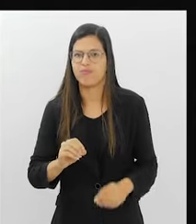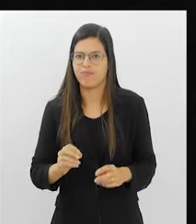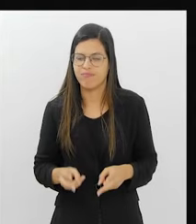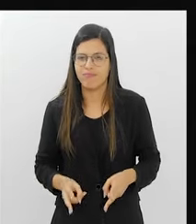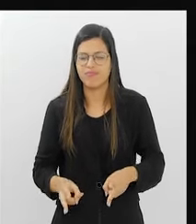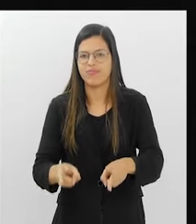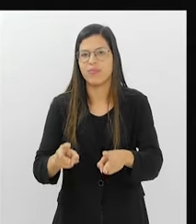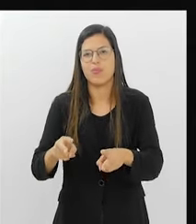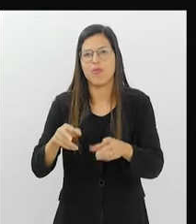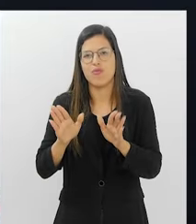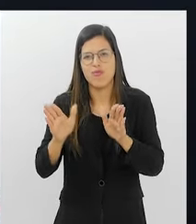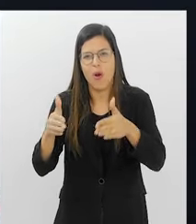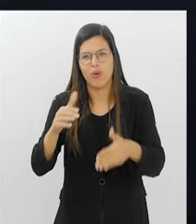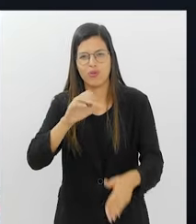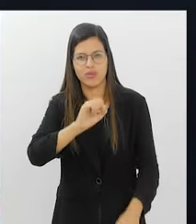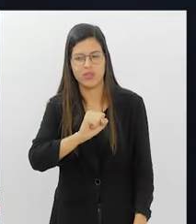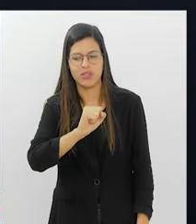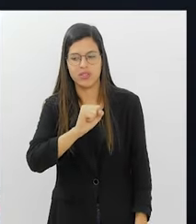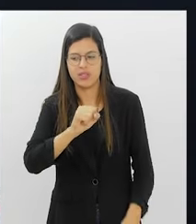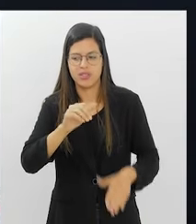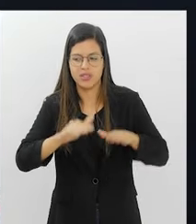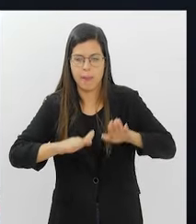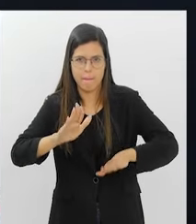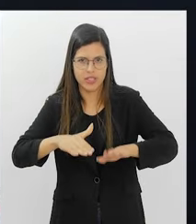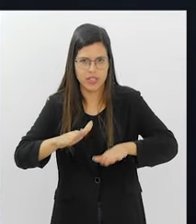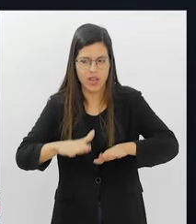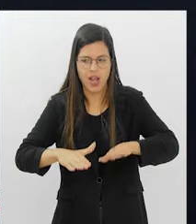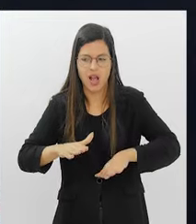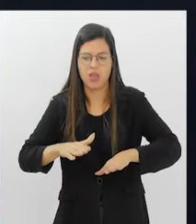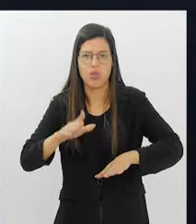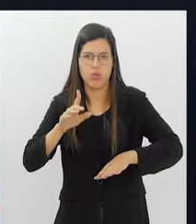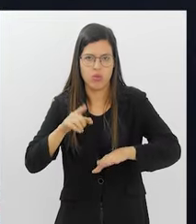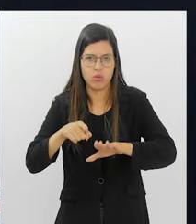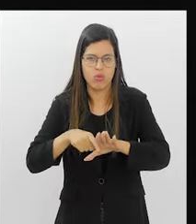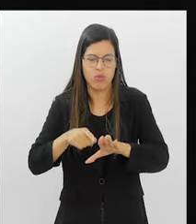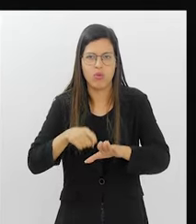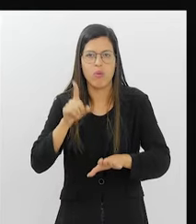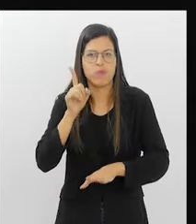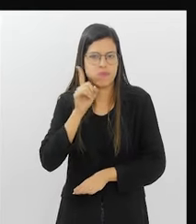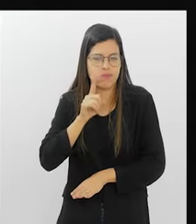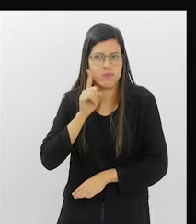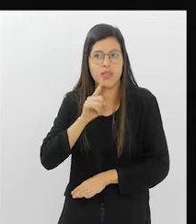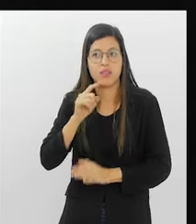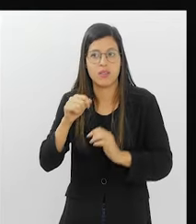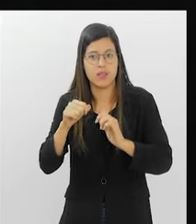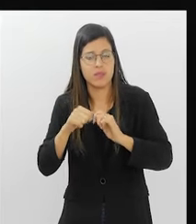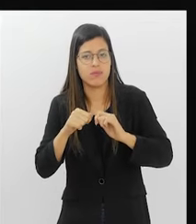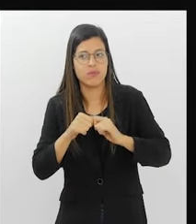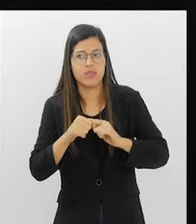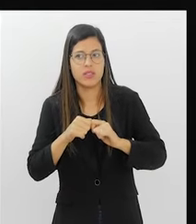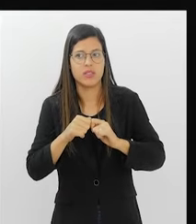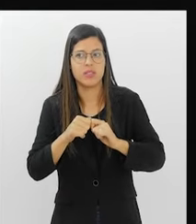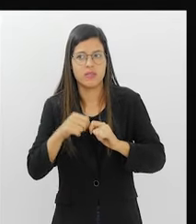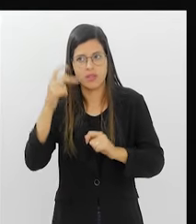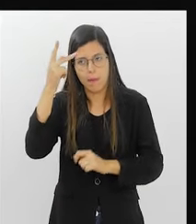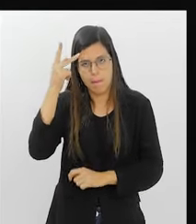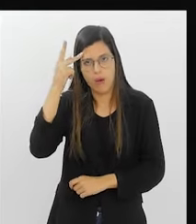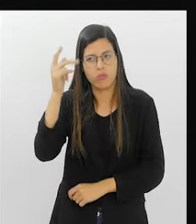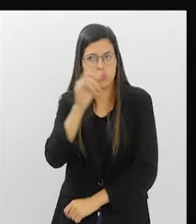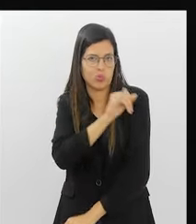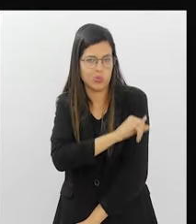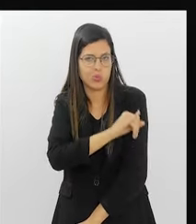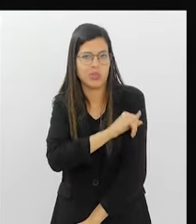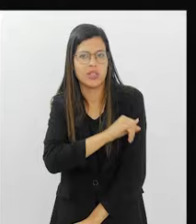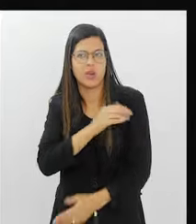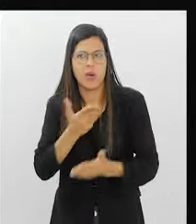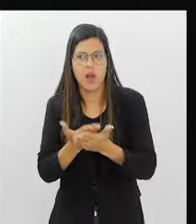americano eh e fiz muitas aulas fora de São Paulo e no rio eh e fiz em São Paulo e no